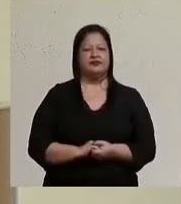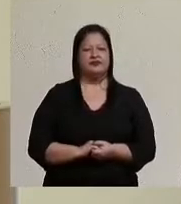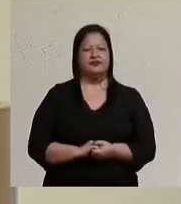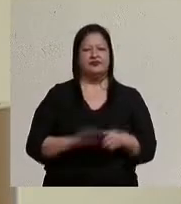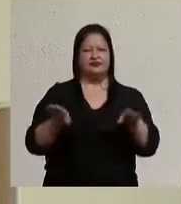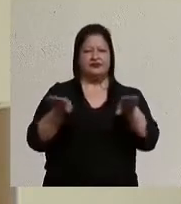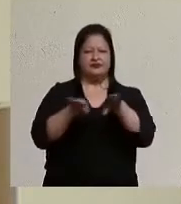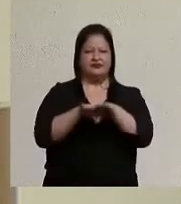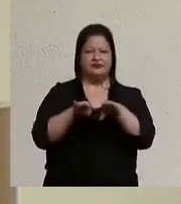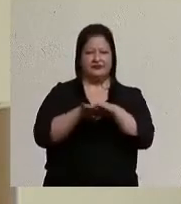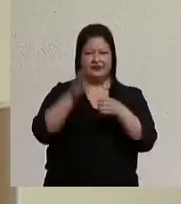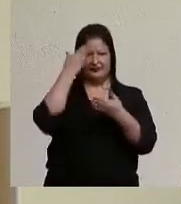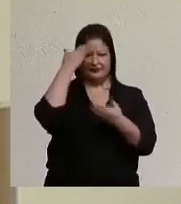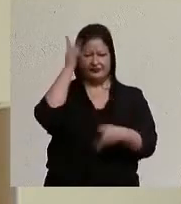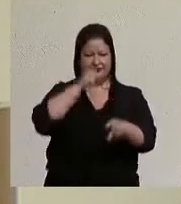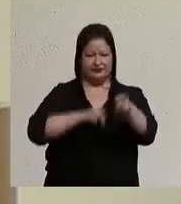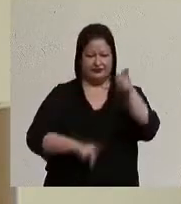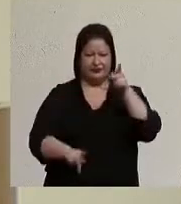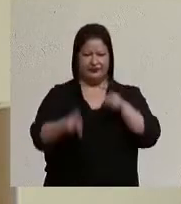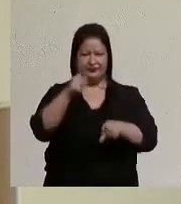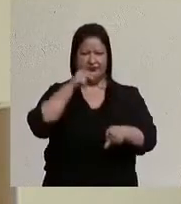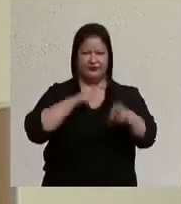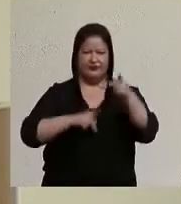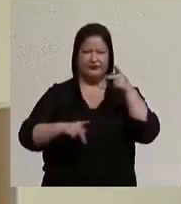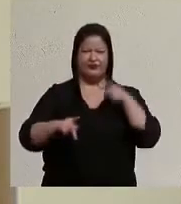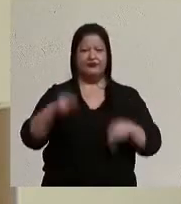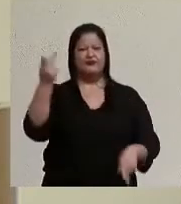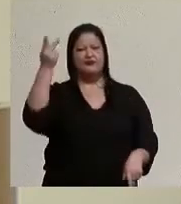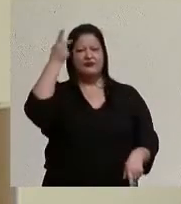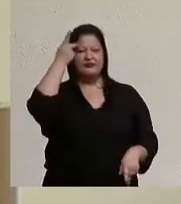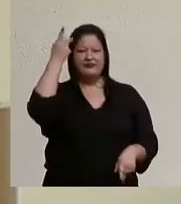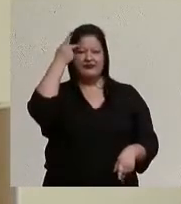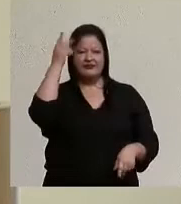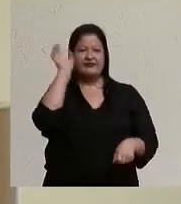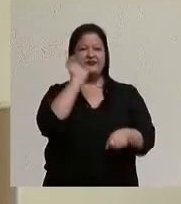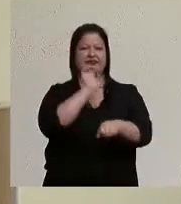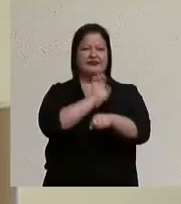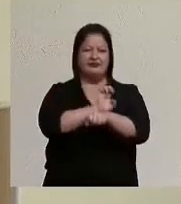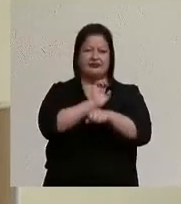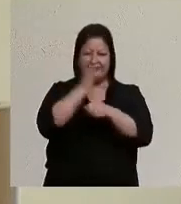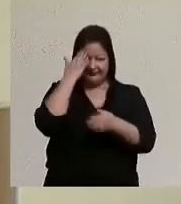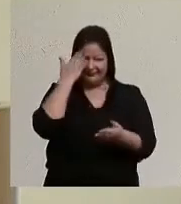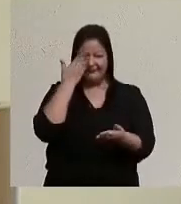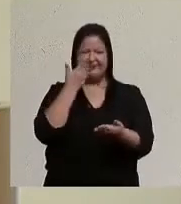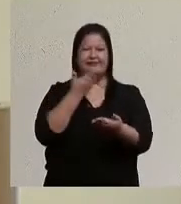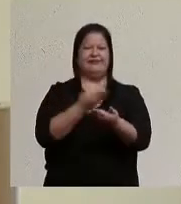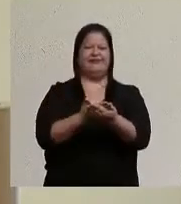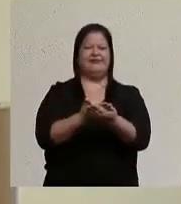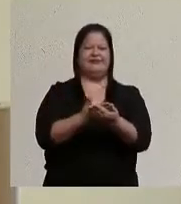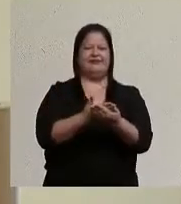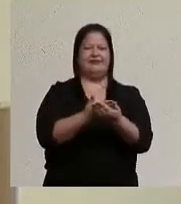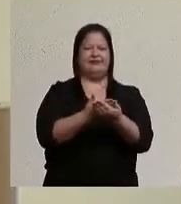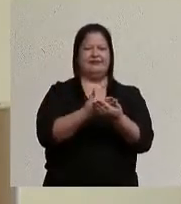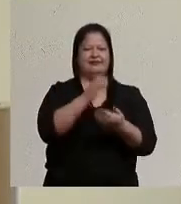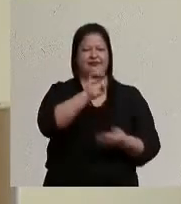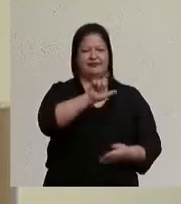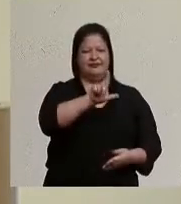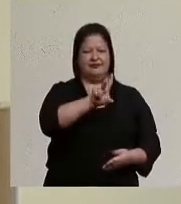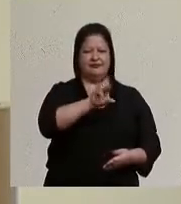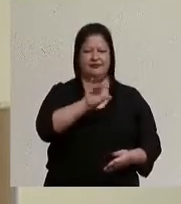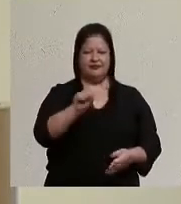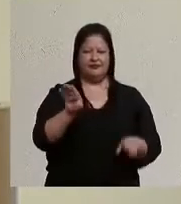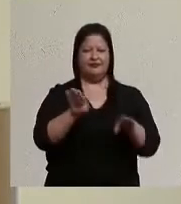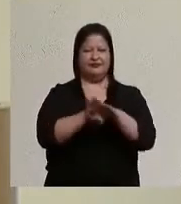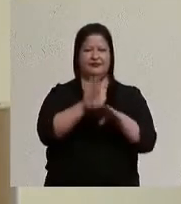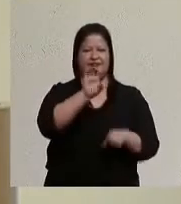agradecer também toda a população do estado de São Paulo que depositaram o voto de confiança no César no Elvis